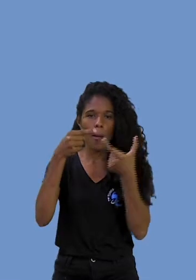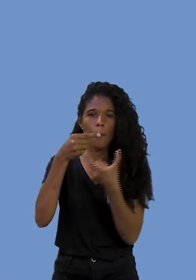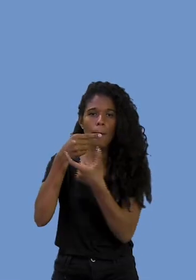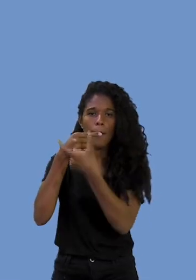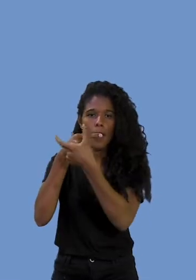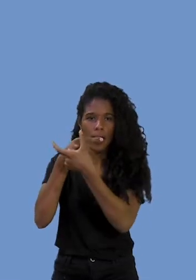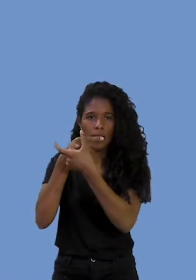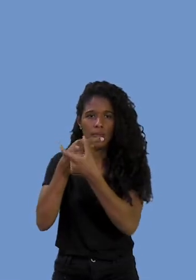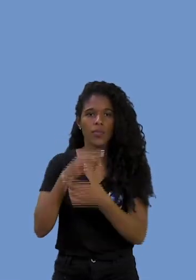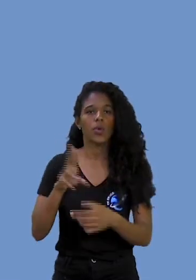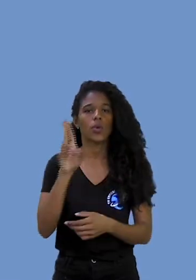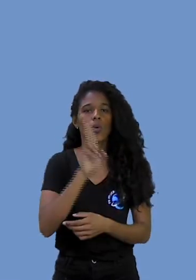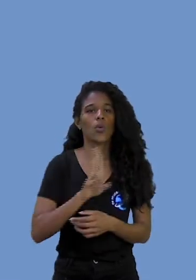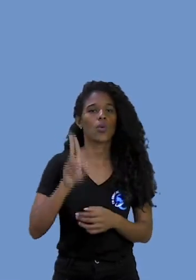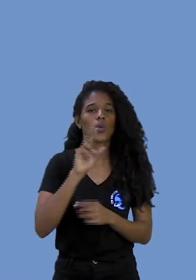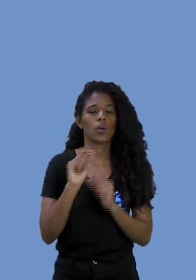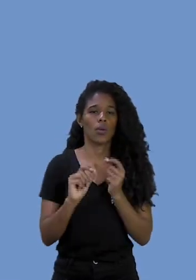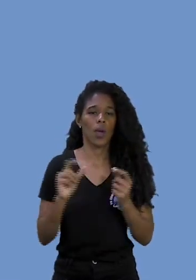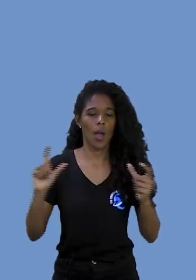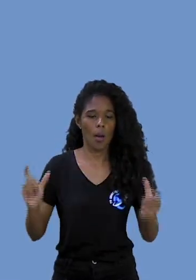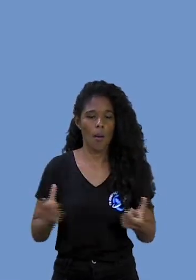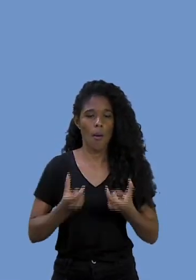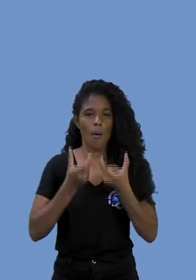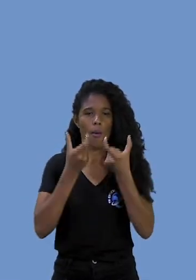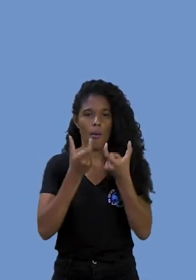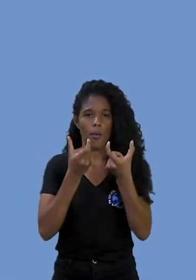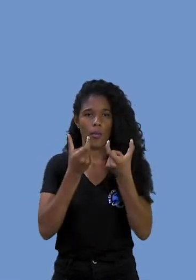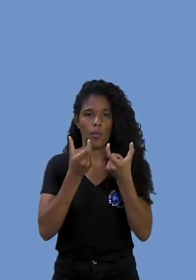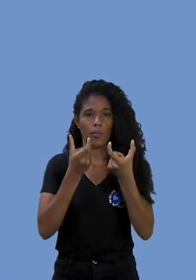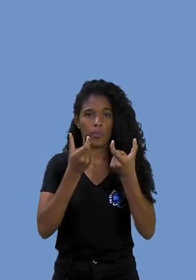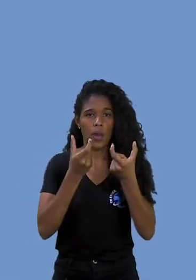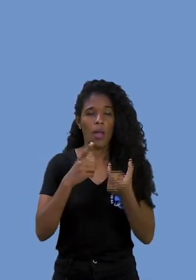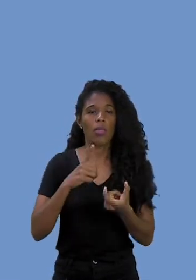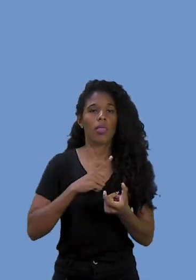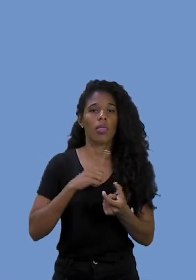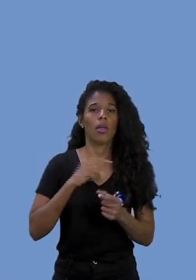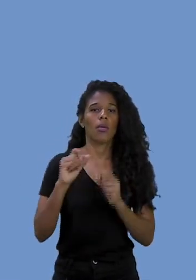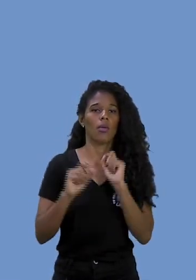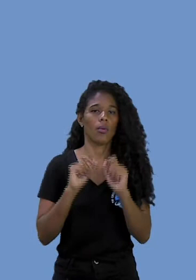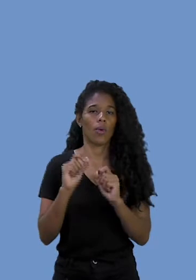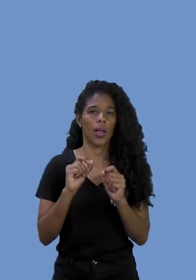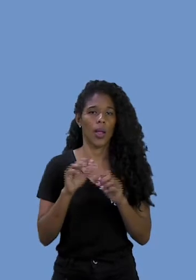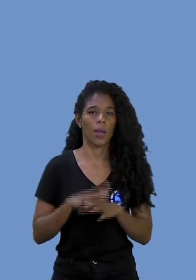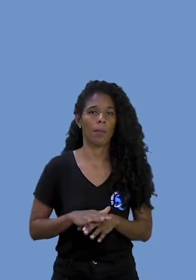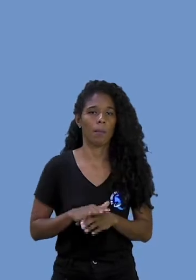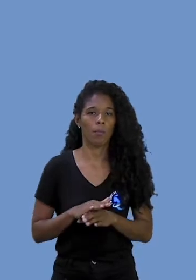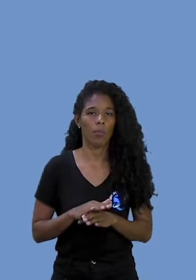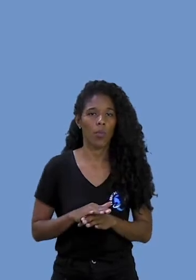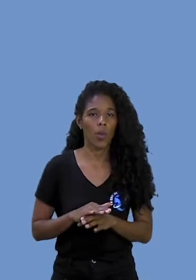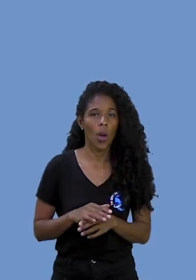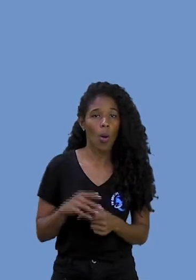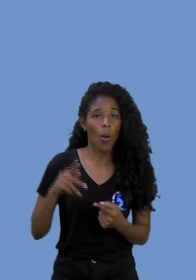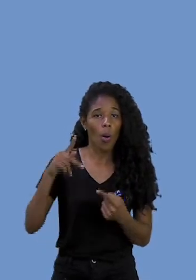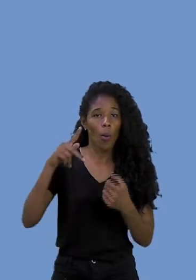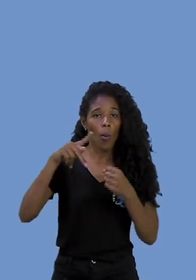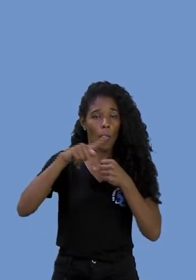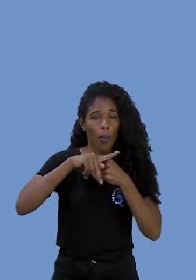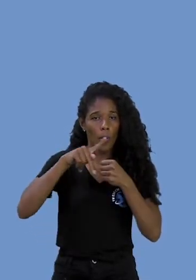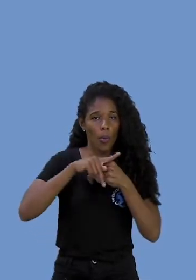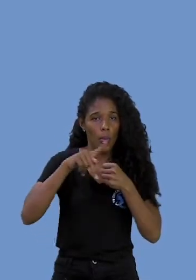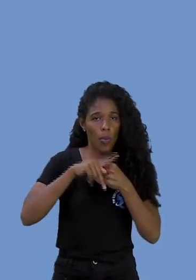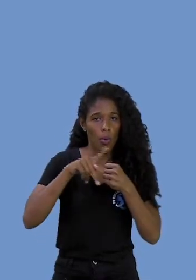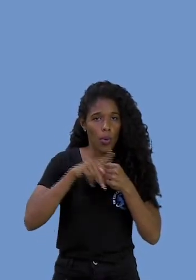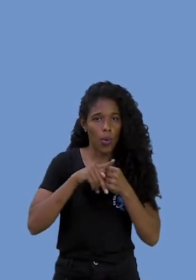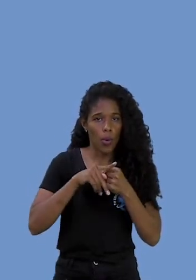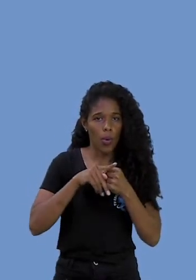em palavras compostas com pronomes oblíquos e também para separar sílabas. Então,